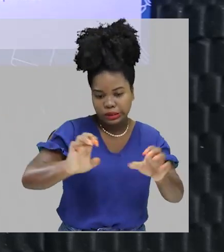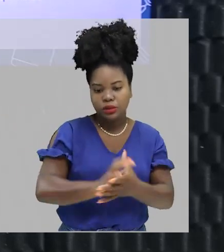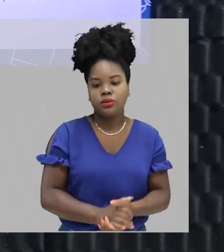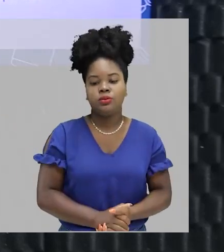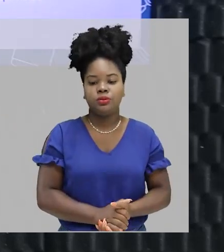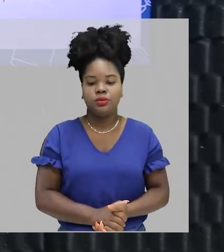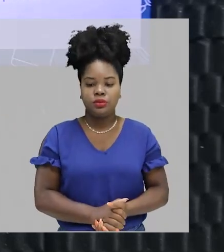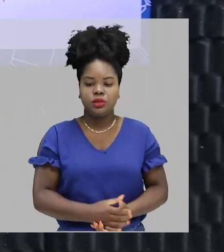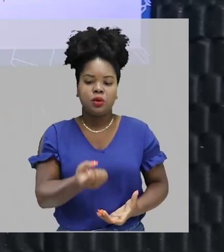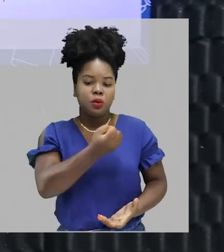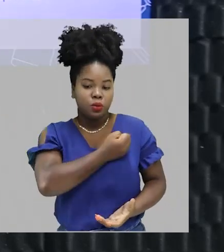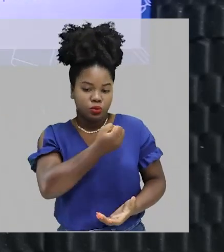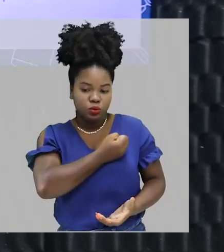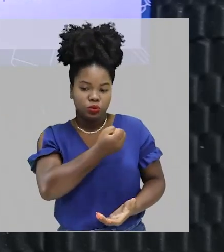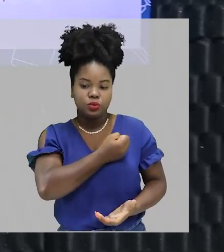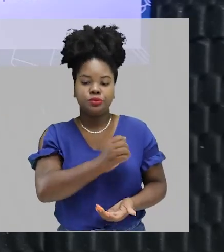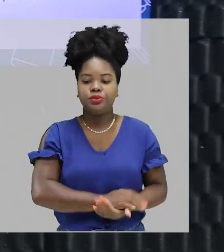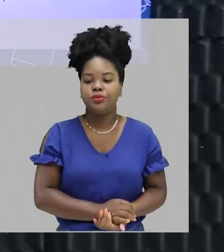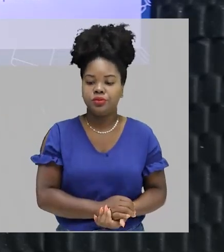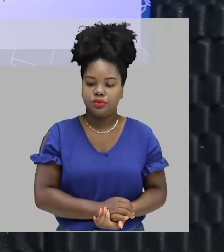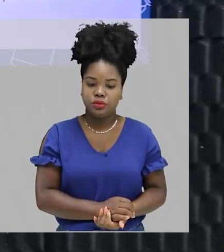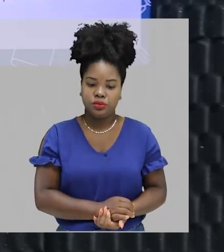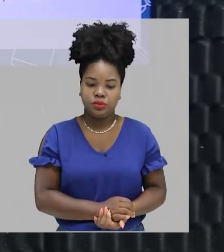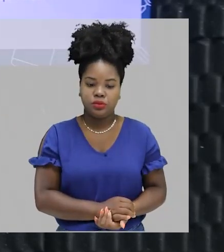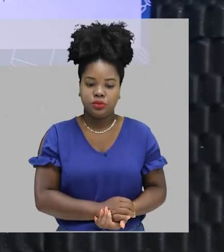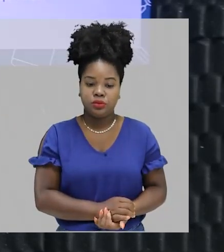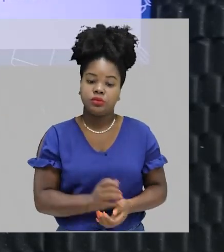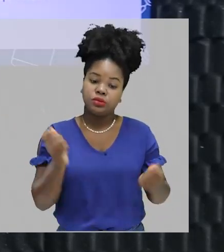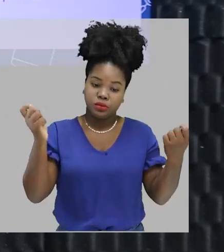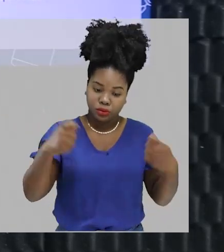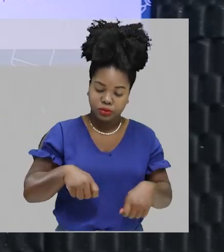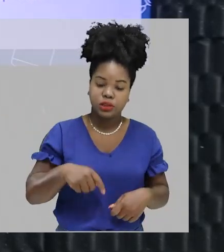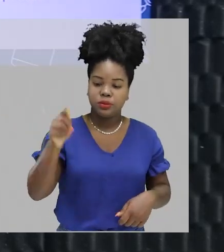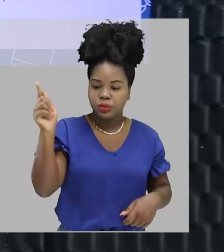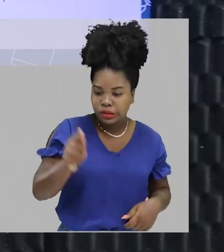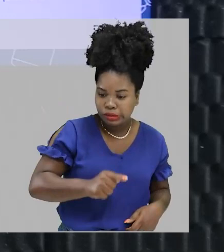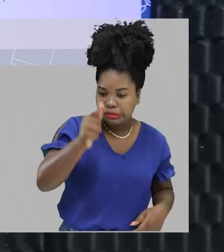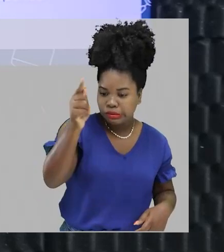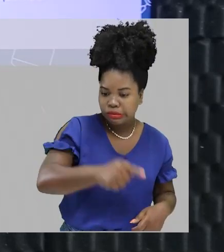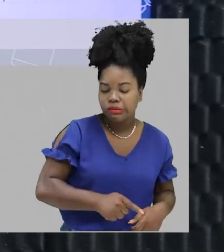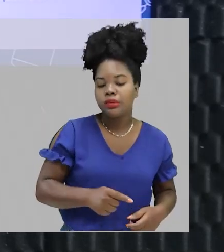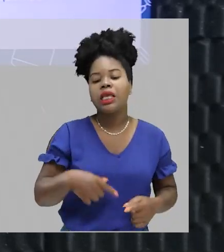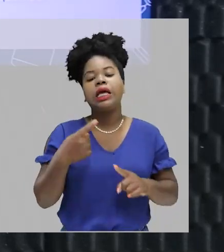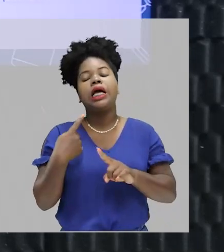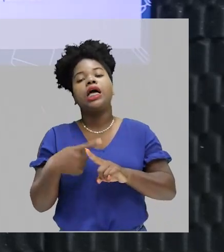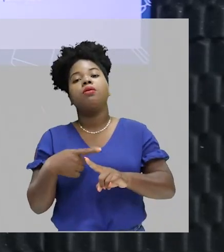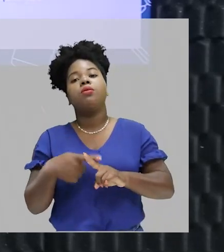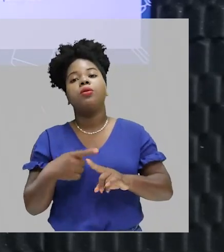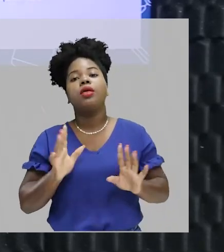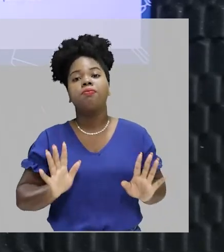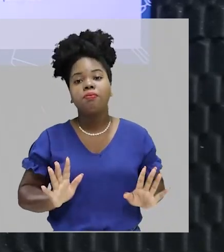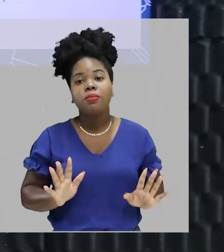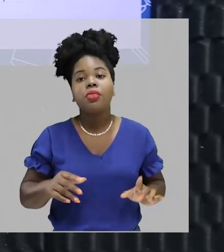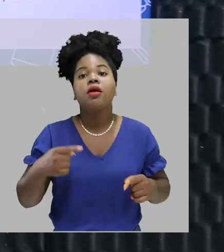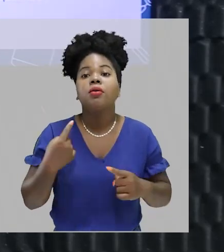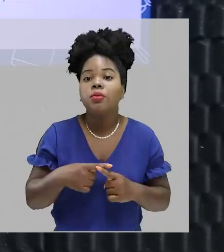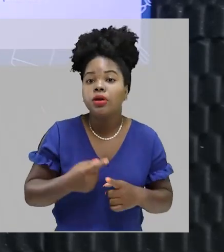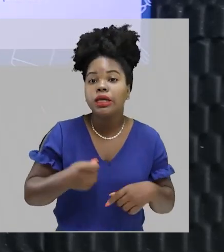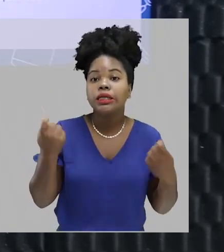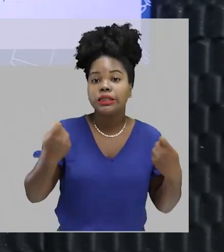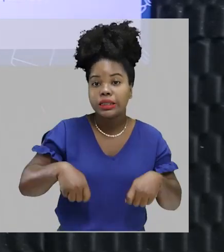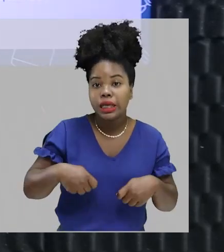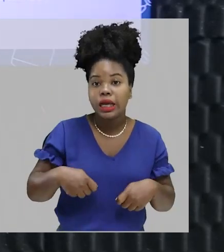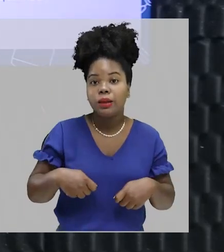números convenientes que levem ao cancelamento desejado. Por quê? Porque nós podemos